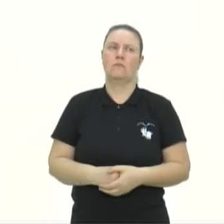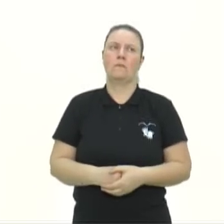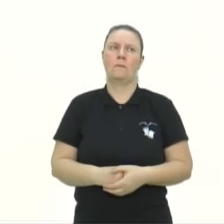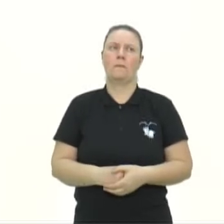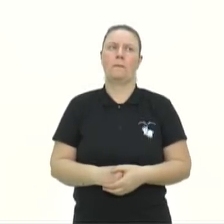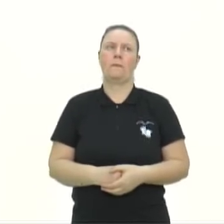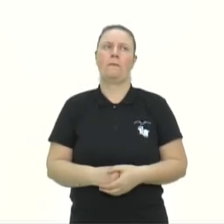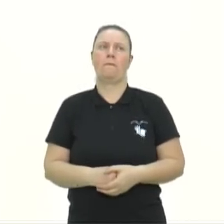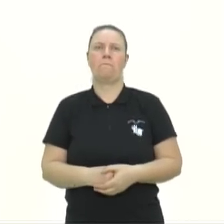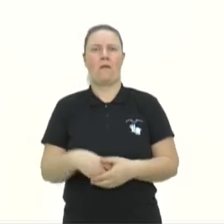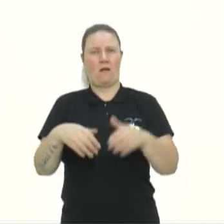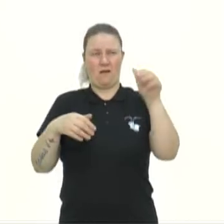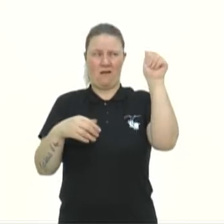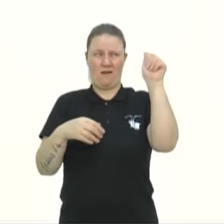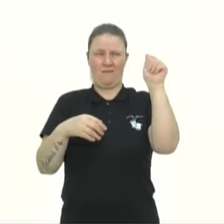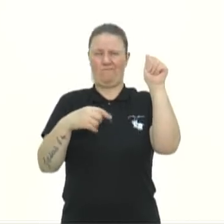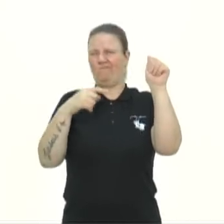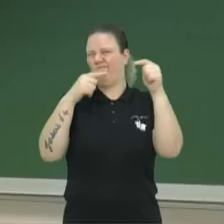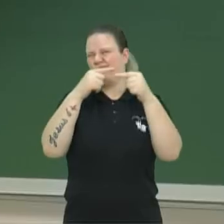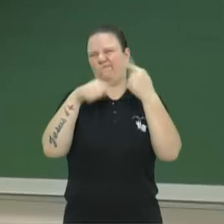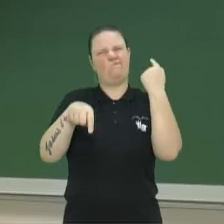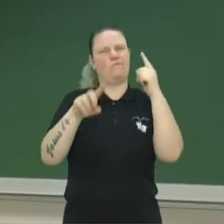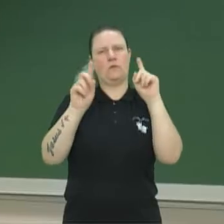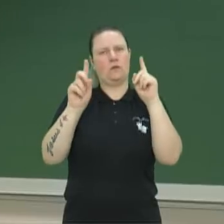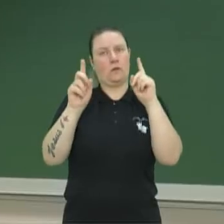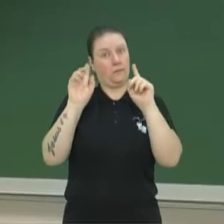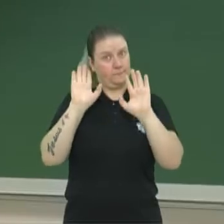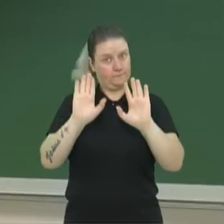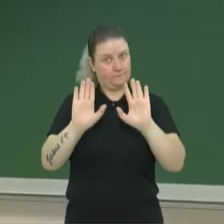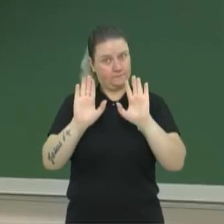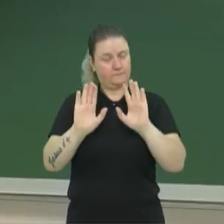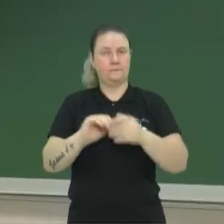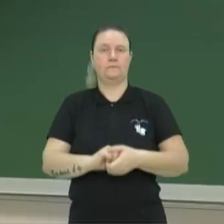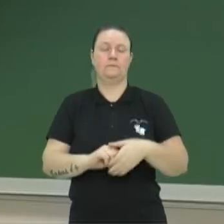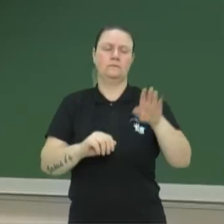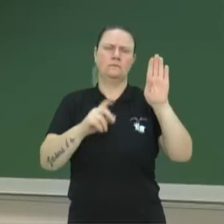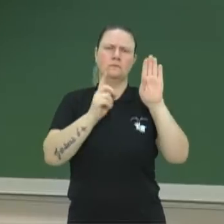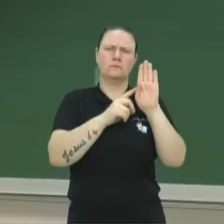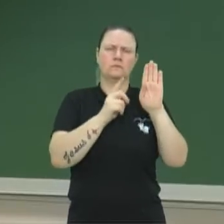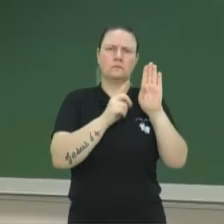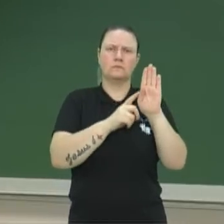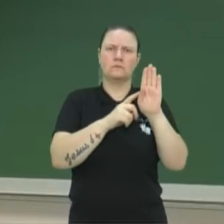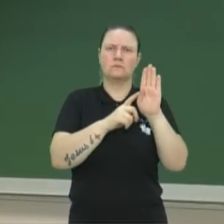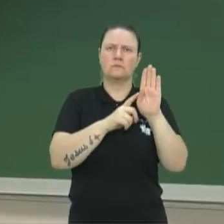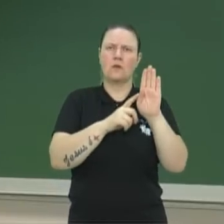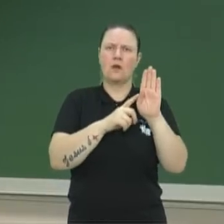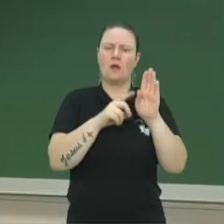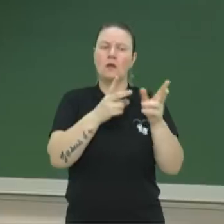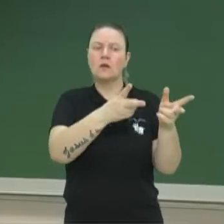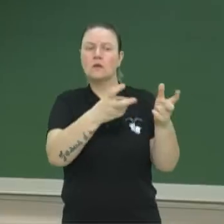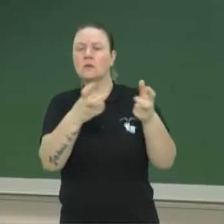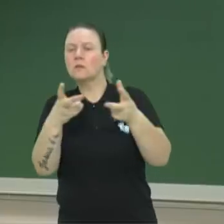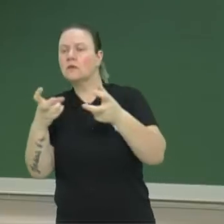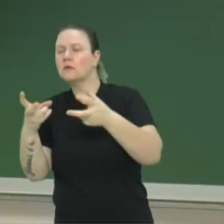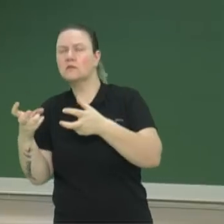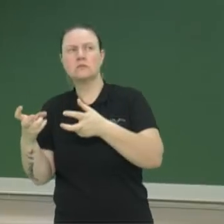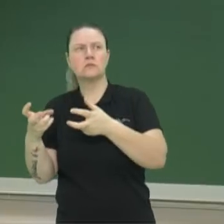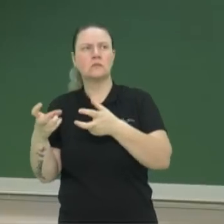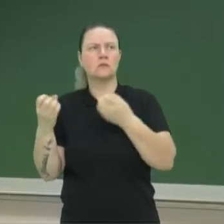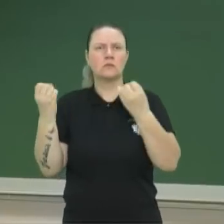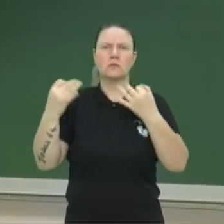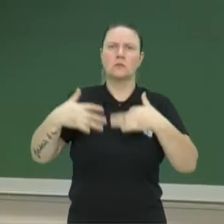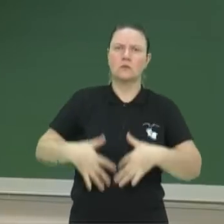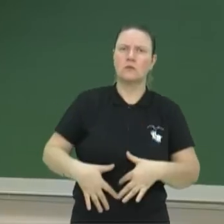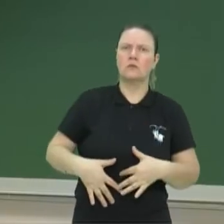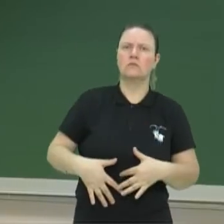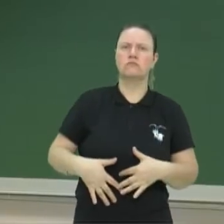Eu acho que a A não é, mas depois a gente já vai conferir. E a letra B, ele é narrador observador, ou seja, ele contou do